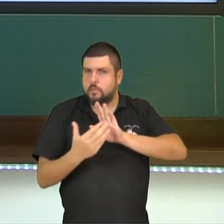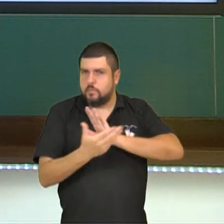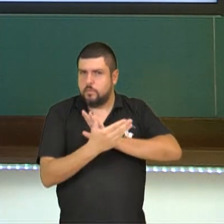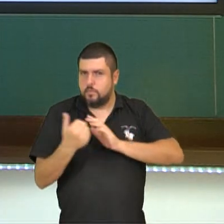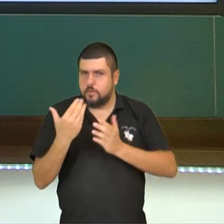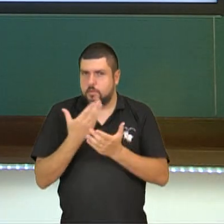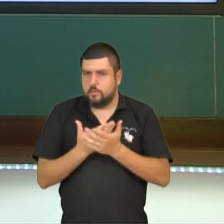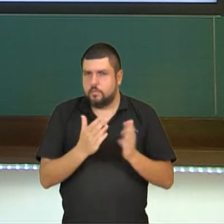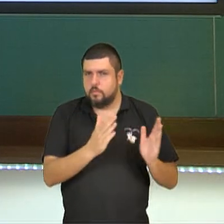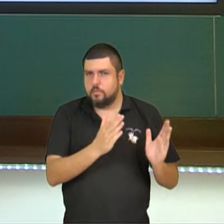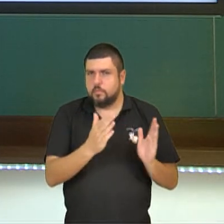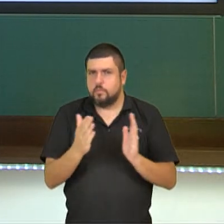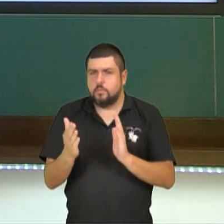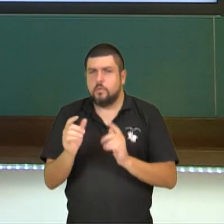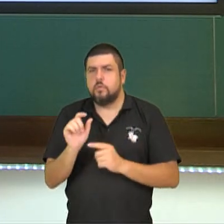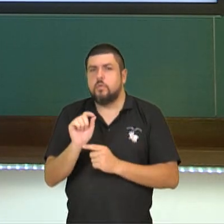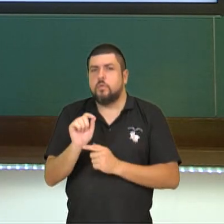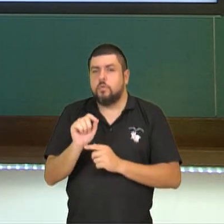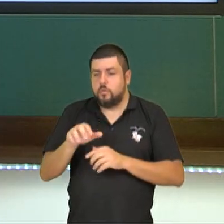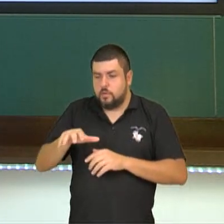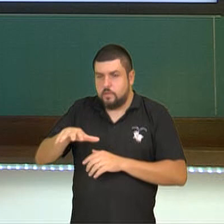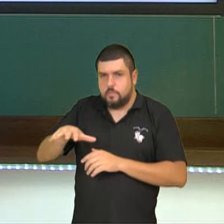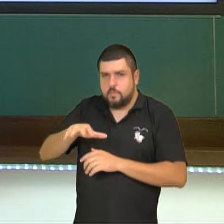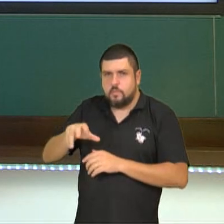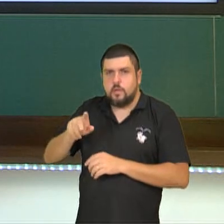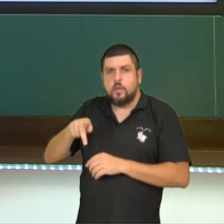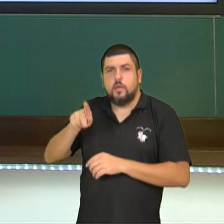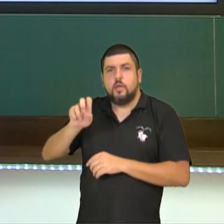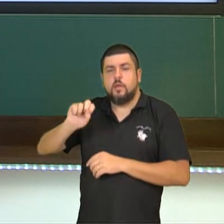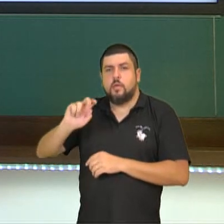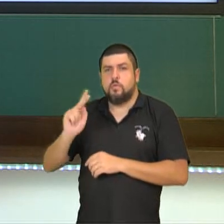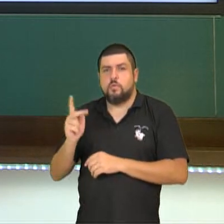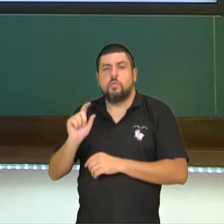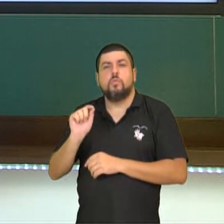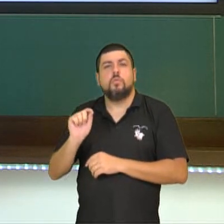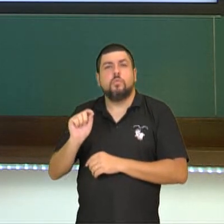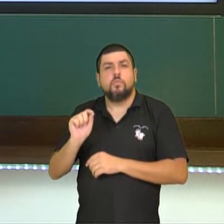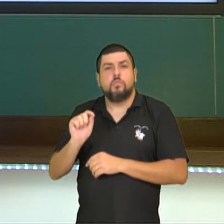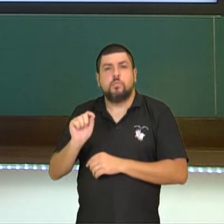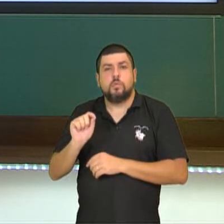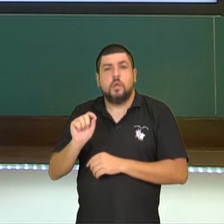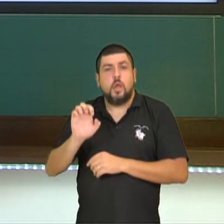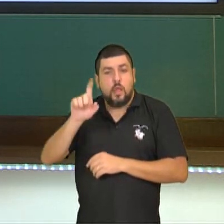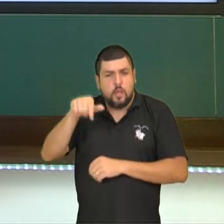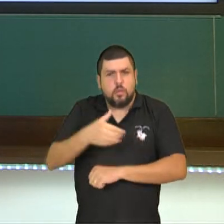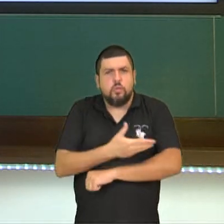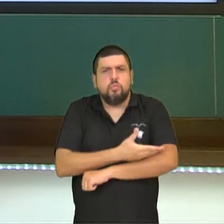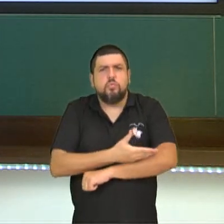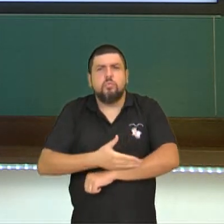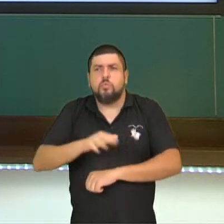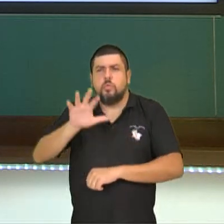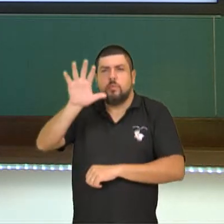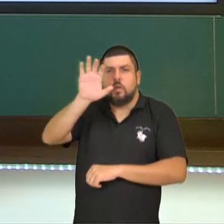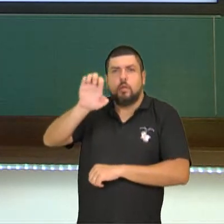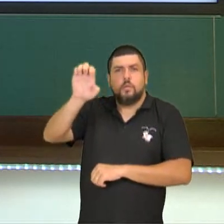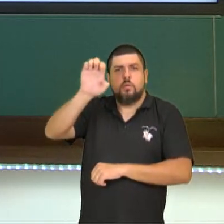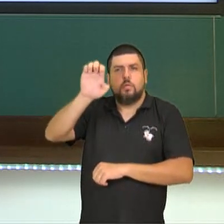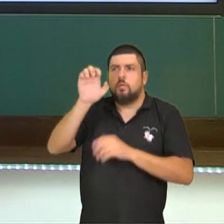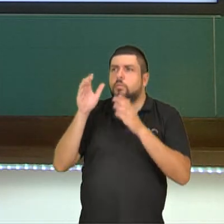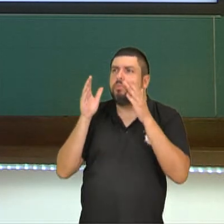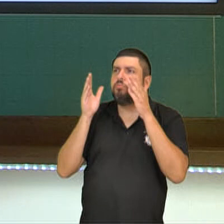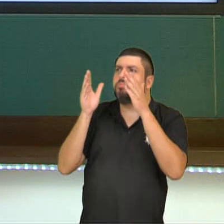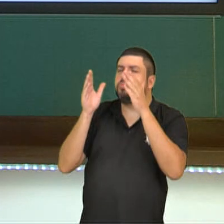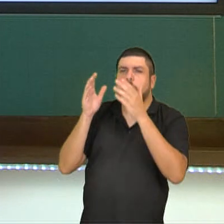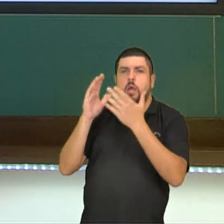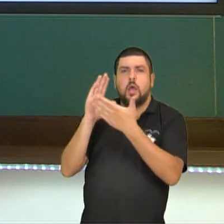nesta aula, a ideia do Reino Kush, quebrando essa linearidade europeia de sempre centralizar em apenas